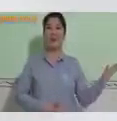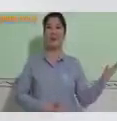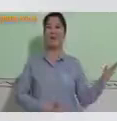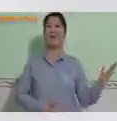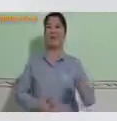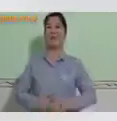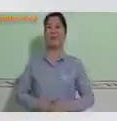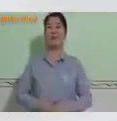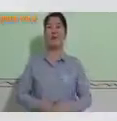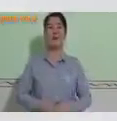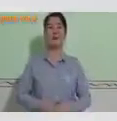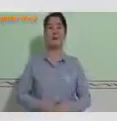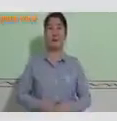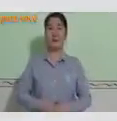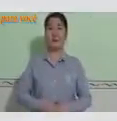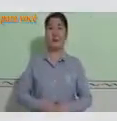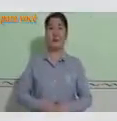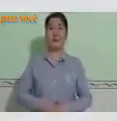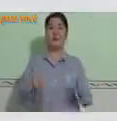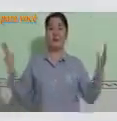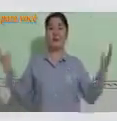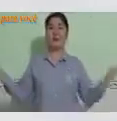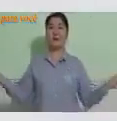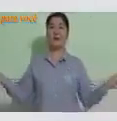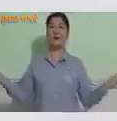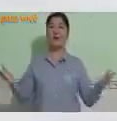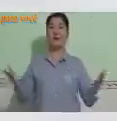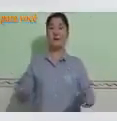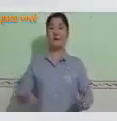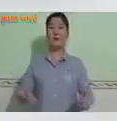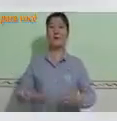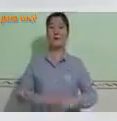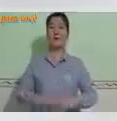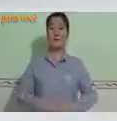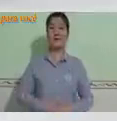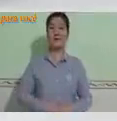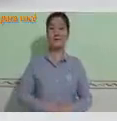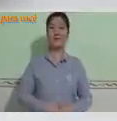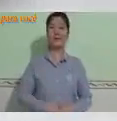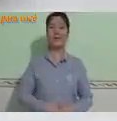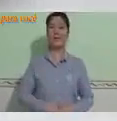CONTINURUSANDO a mão para fazer atividades leves que não causem dor ou desconforto.